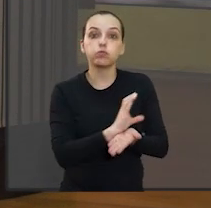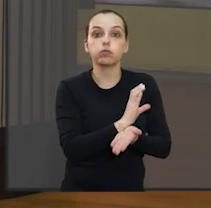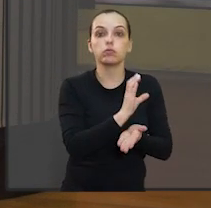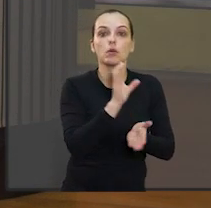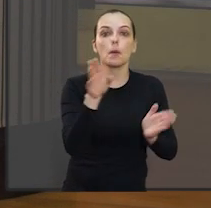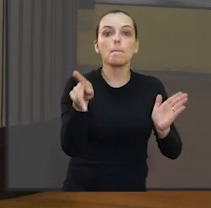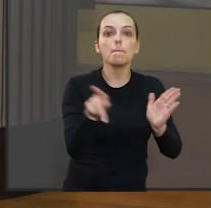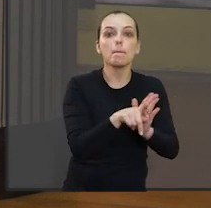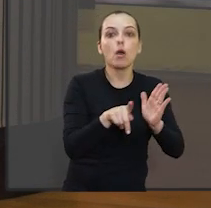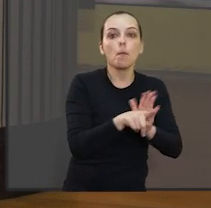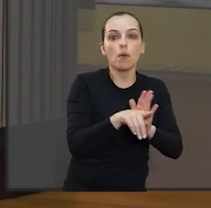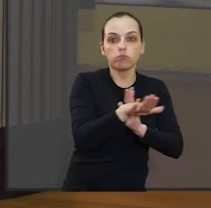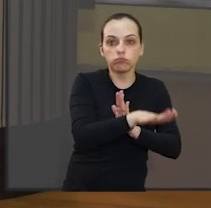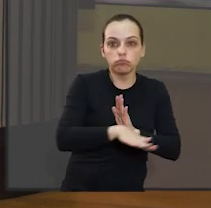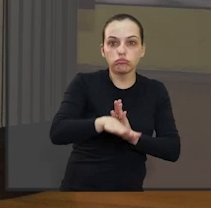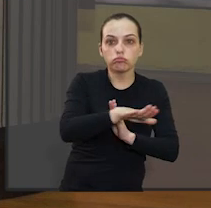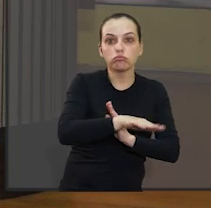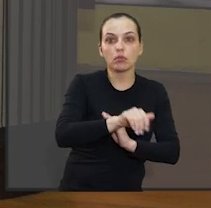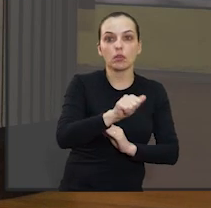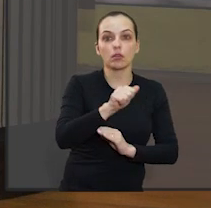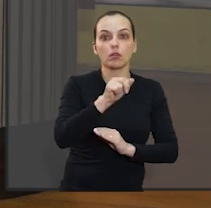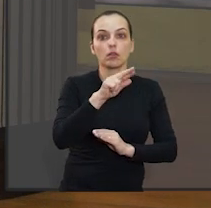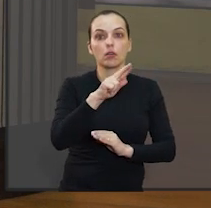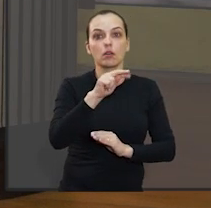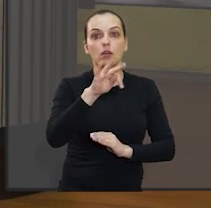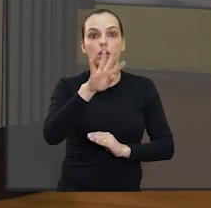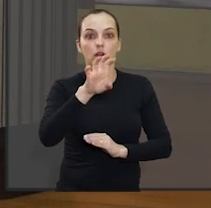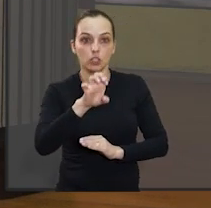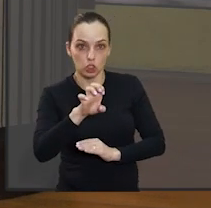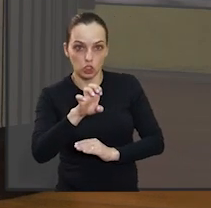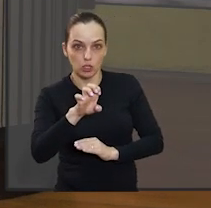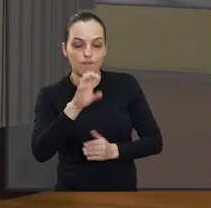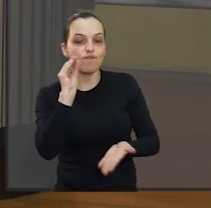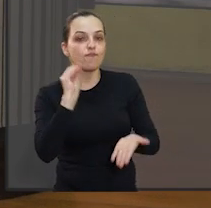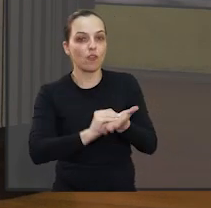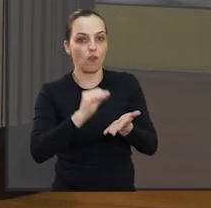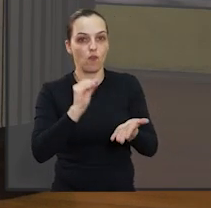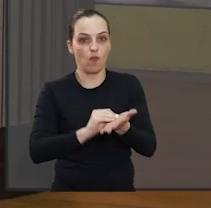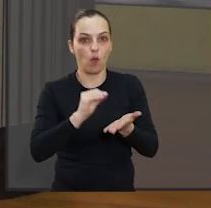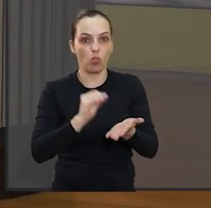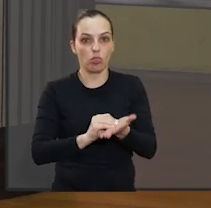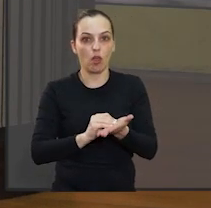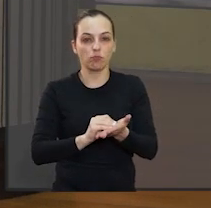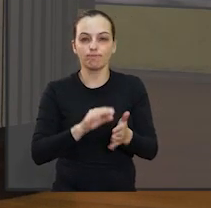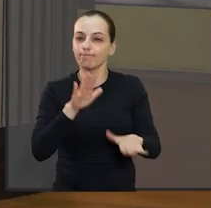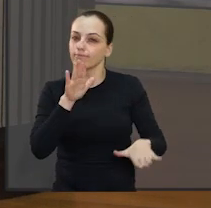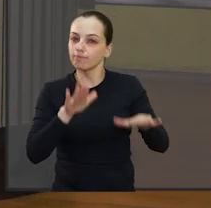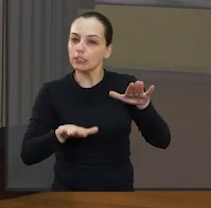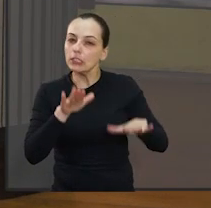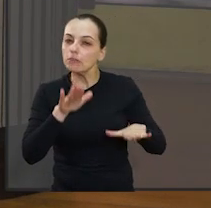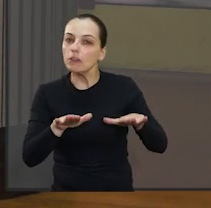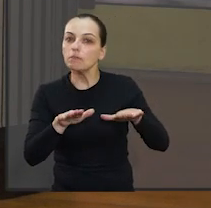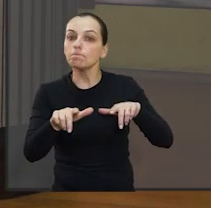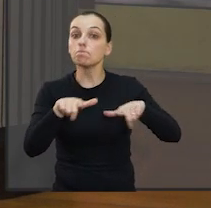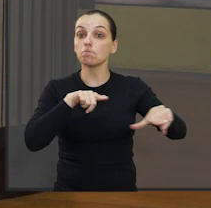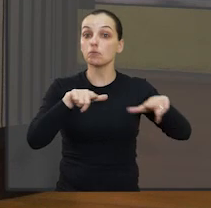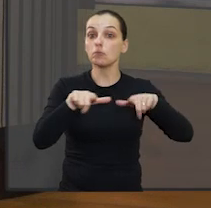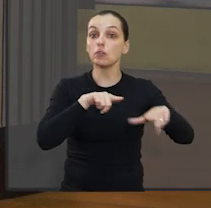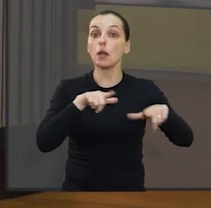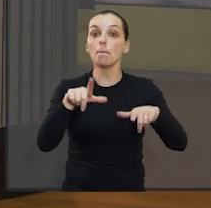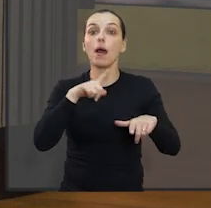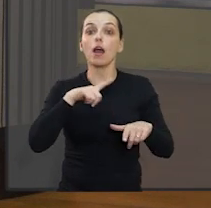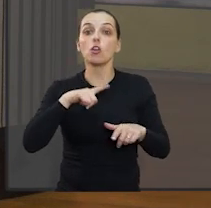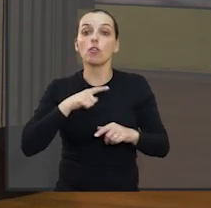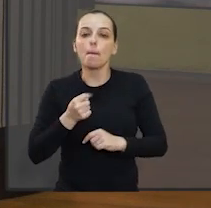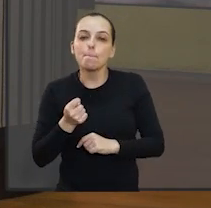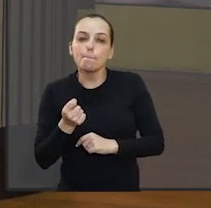consistente nessa área. A gente sempre está dentro do que eu chamo que assim, a miséria e passa fome, miséria e passa fome. Porque